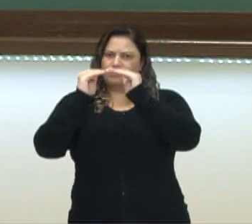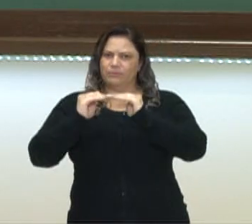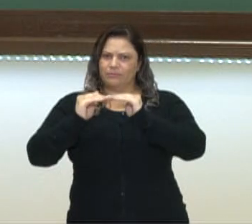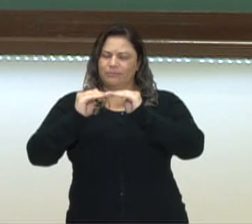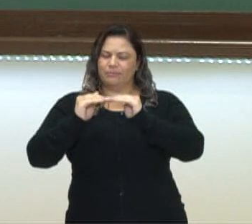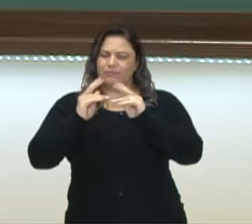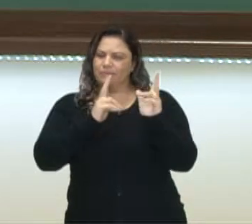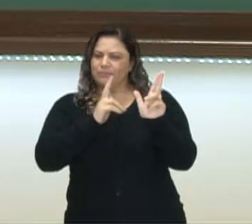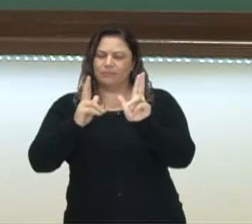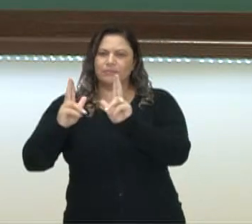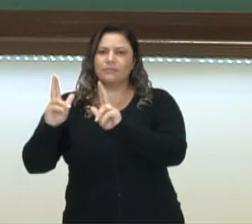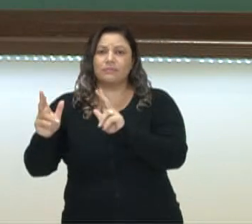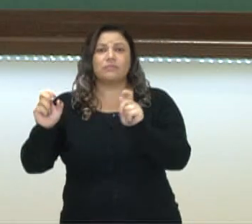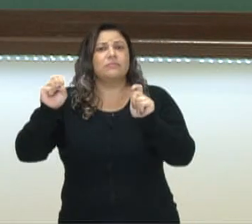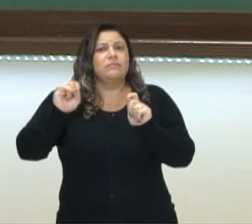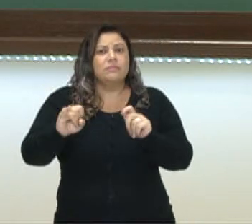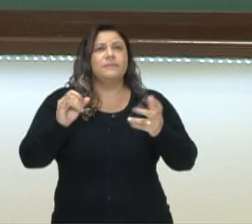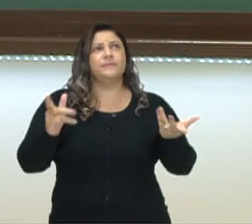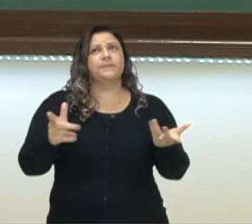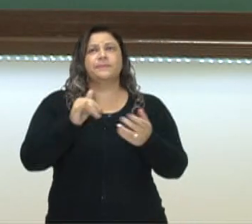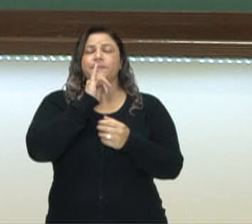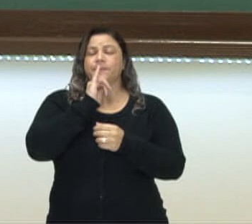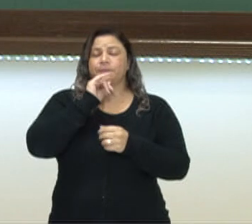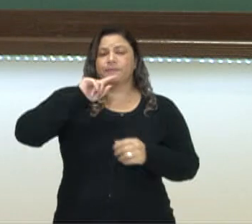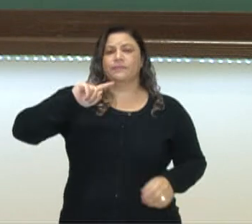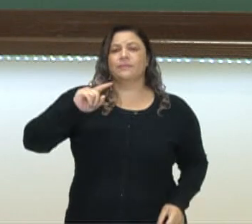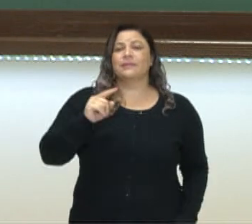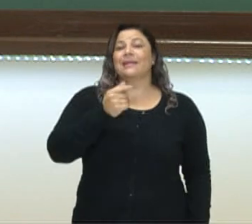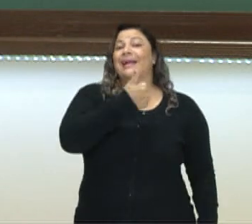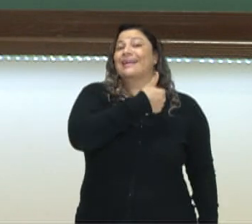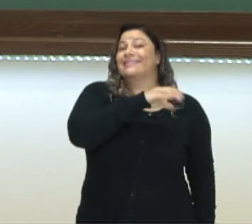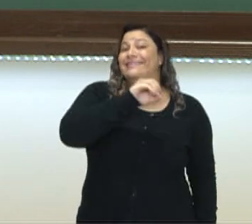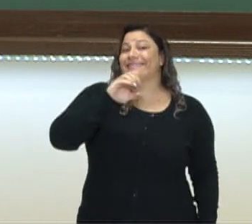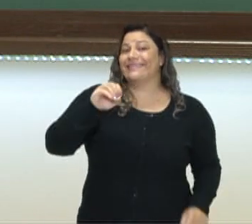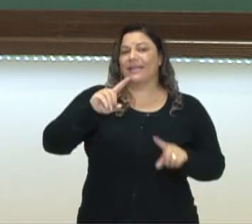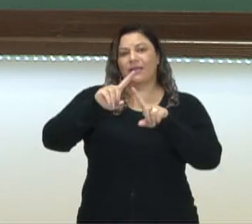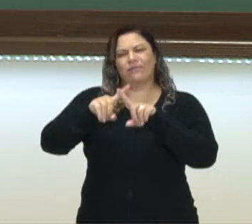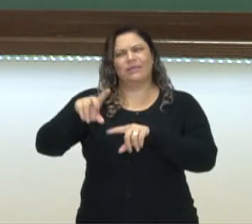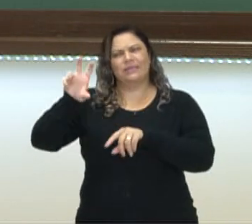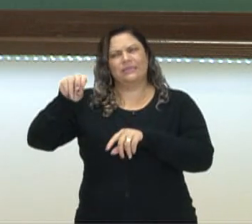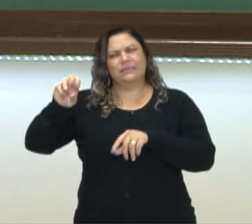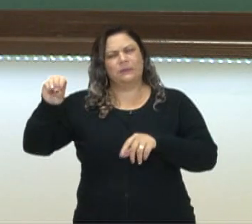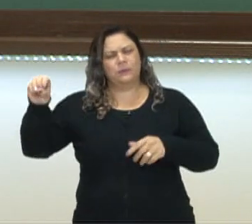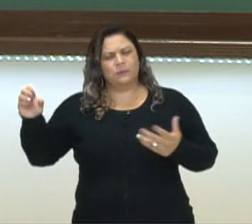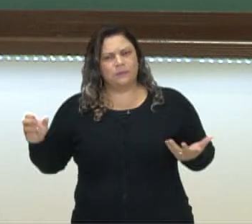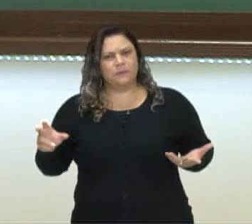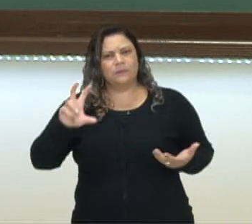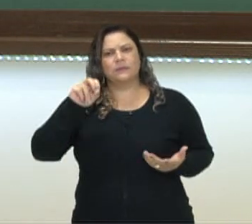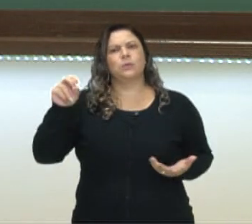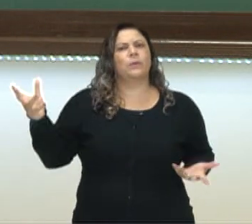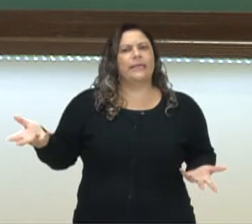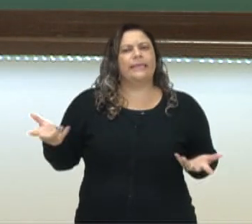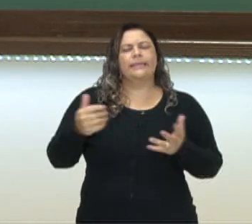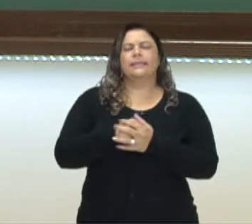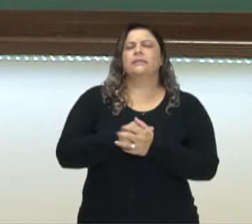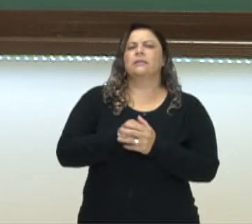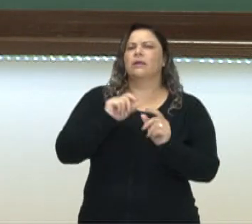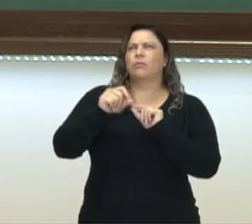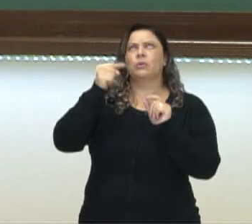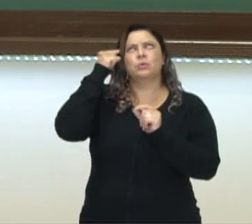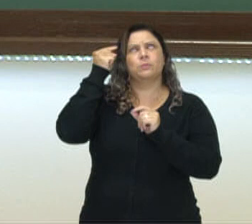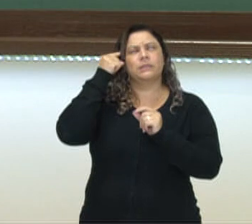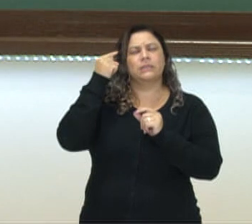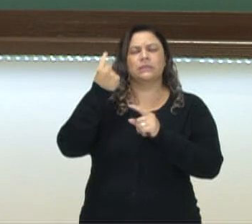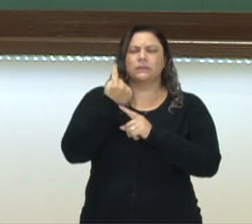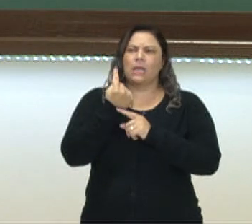quer dizer que se eu fizer assim, 100 vezes 50. 100 vezes o 50, eu posso pensar 1